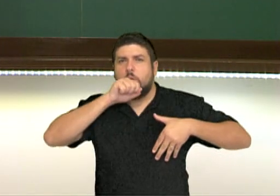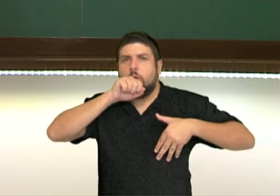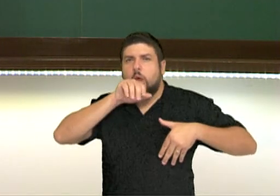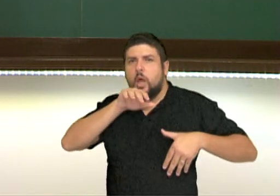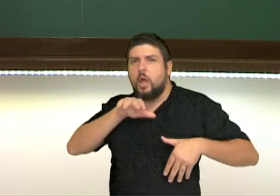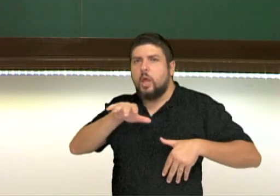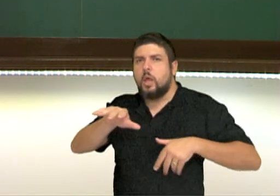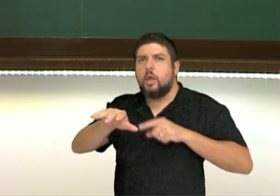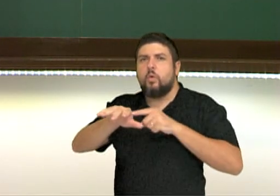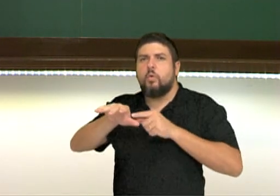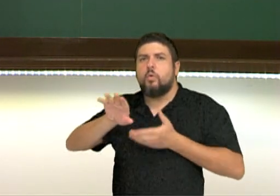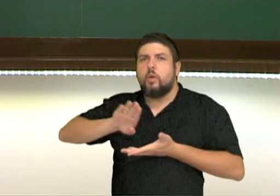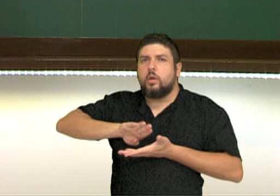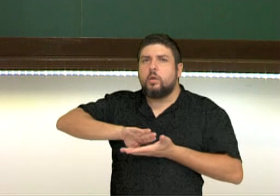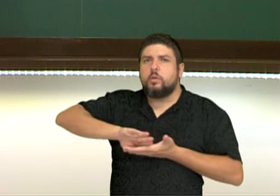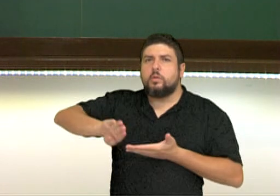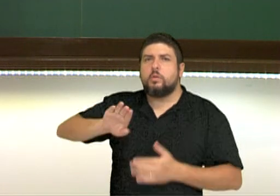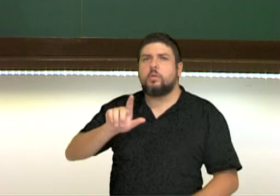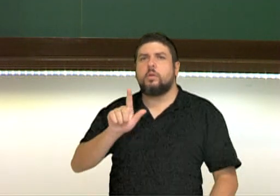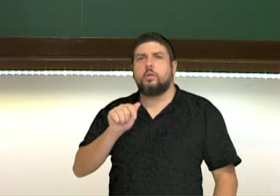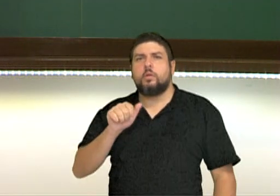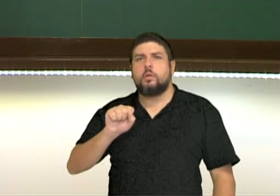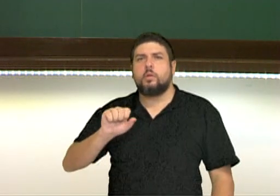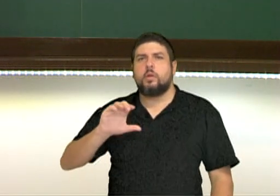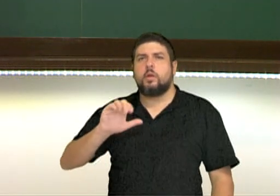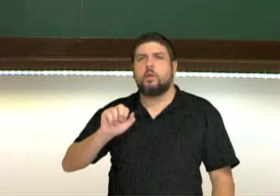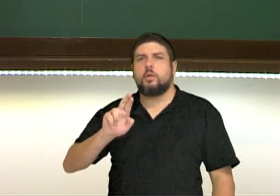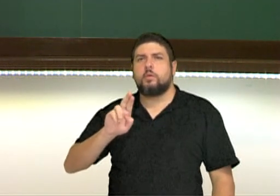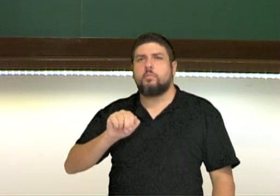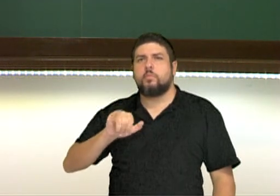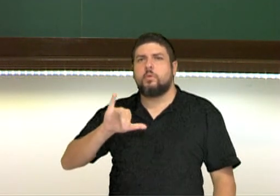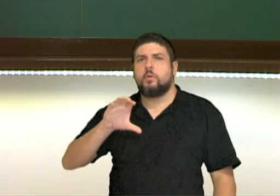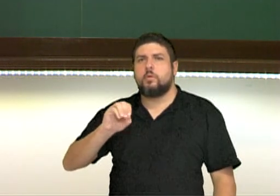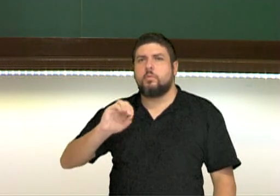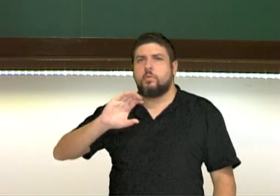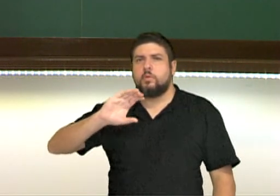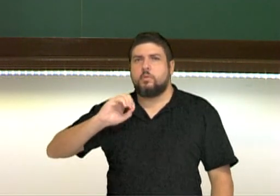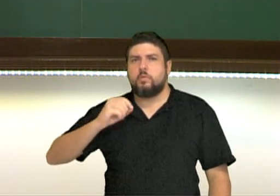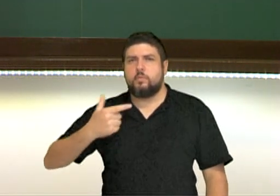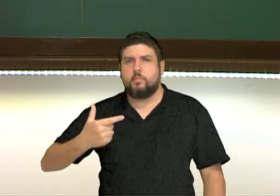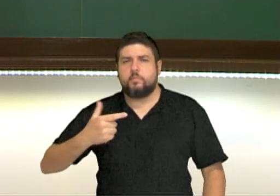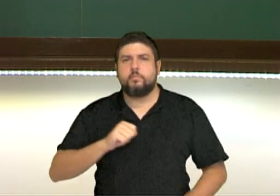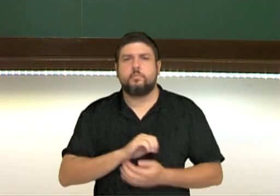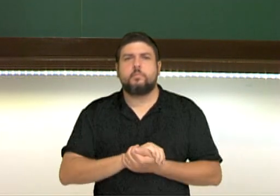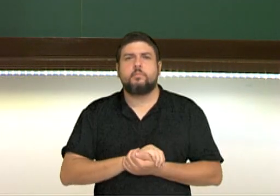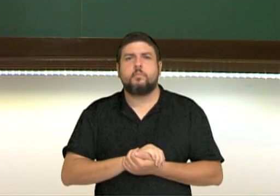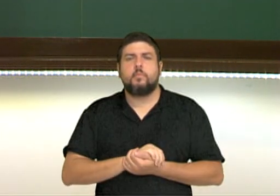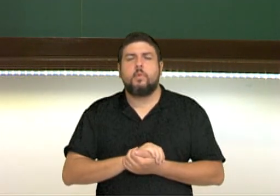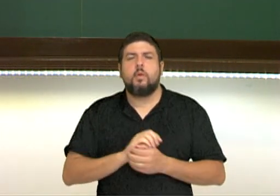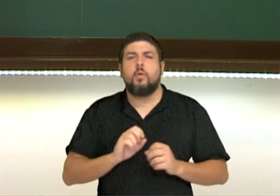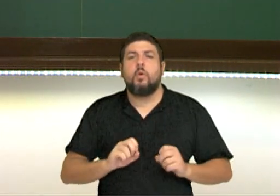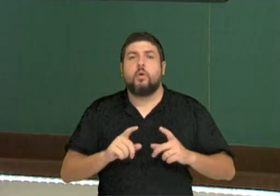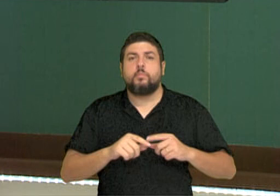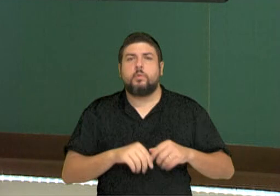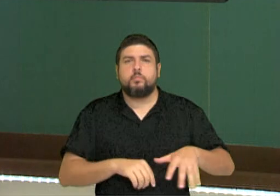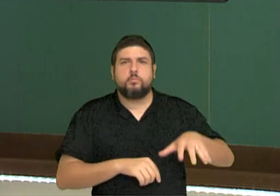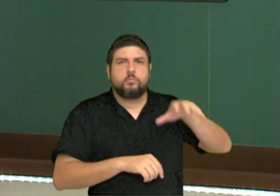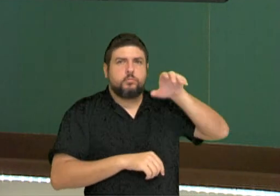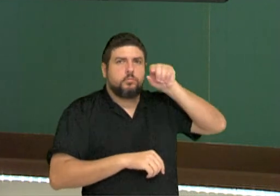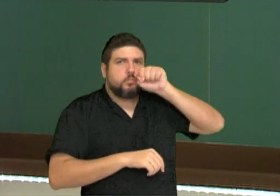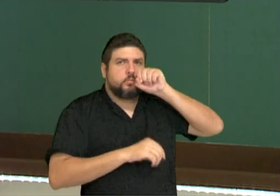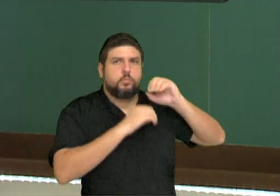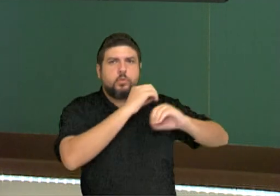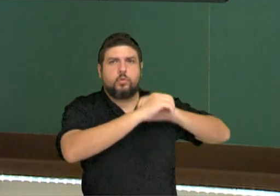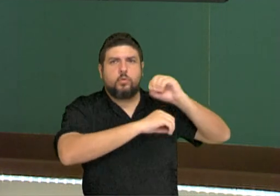gás carbônico do nosso corpo. Nós vimos ainda que essas trocas de gases são chamadas também de